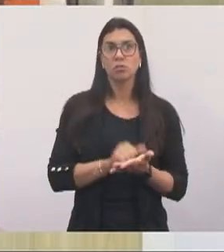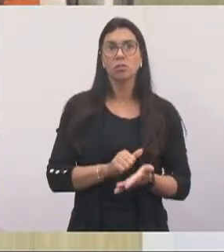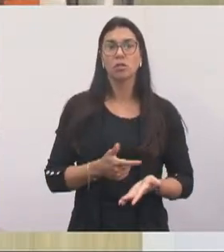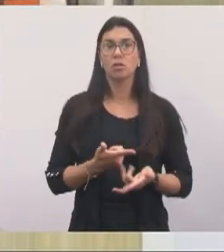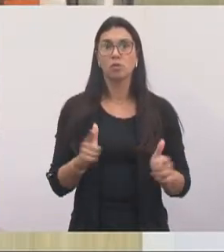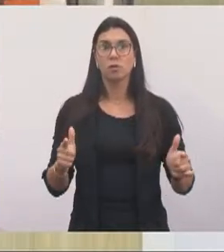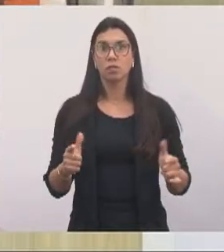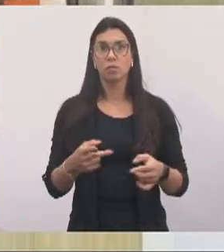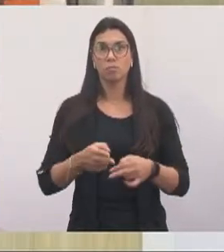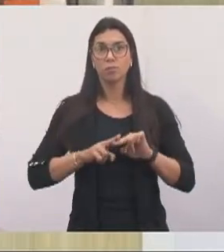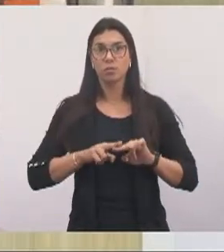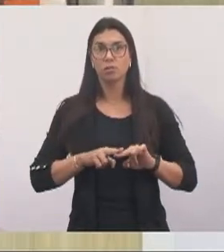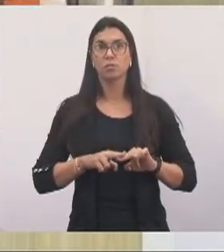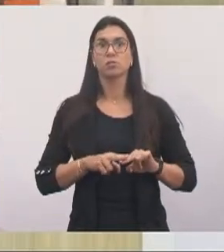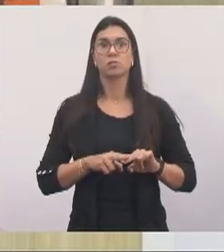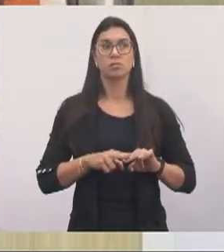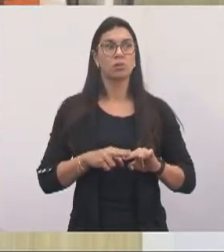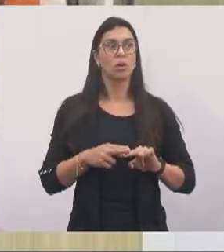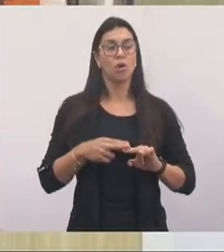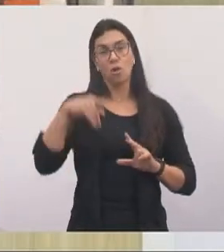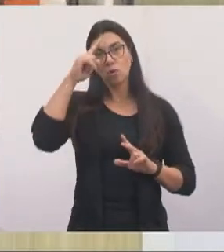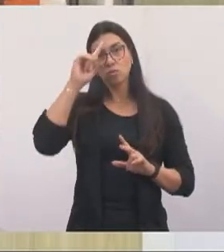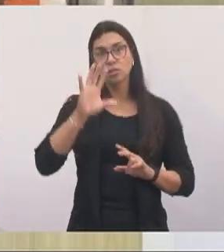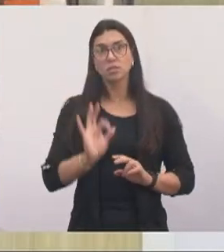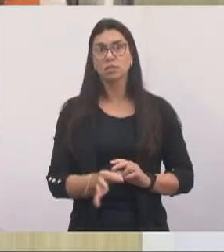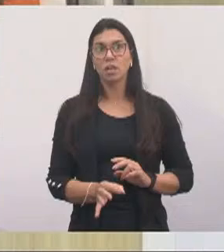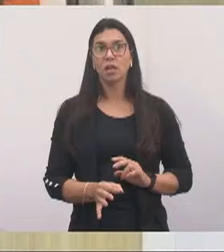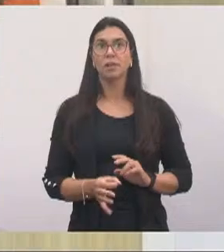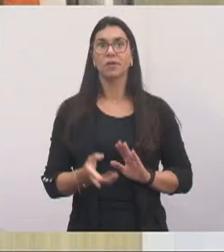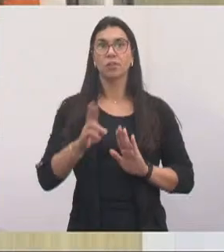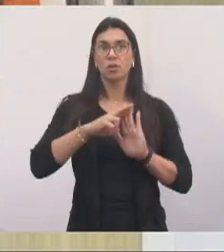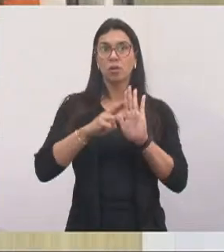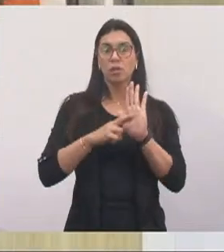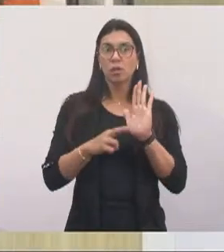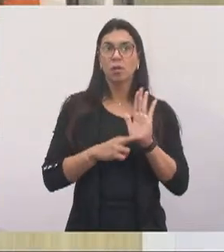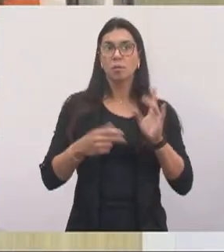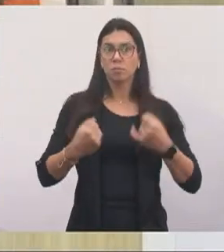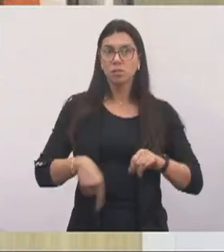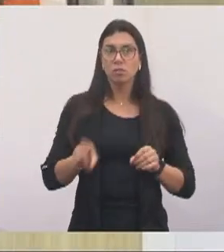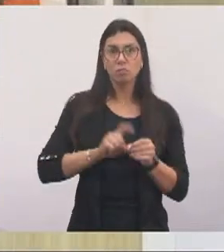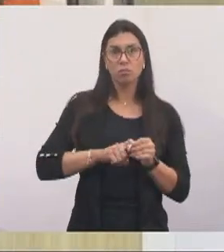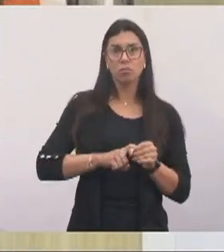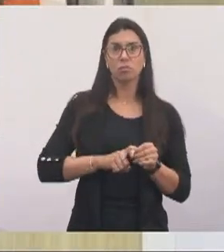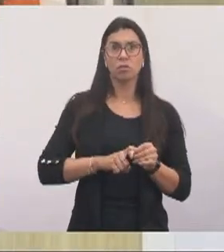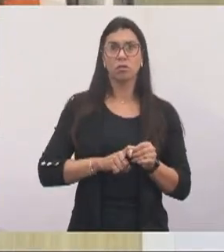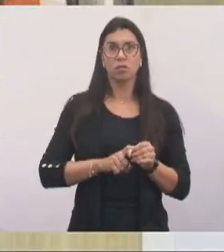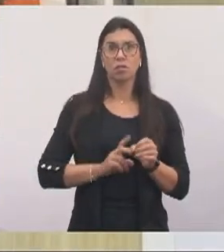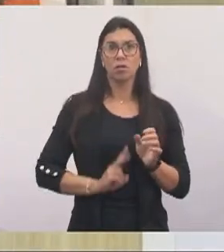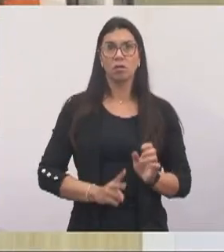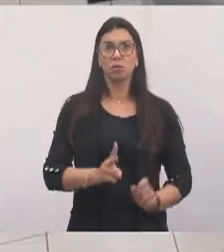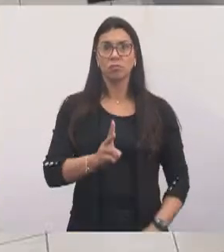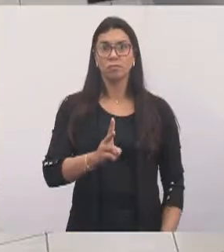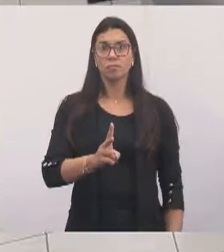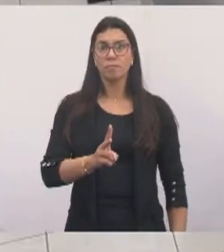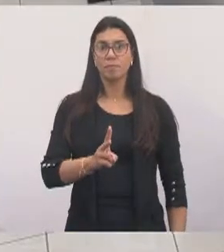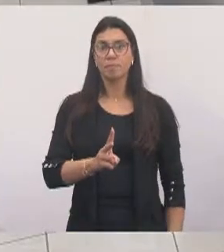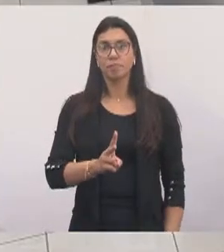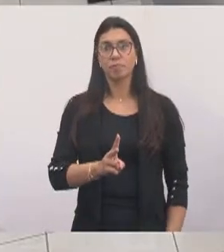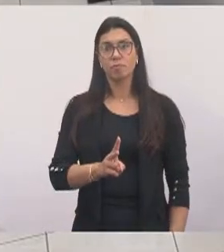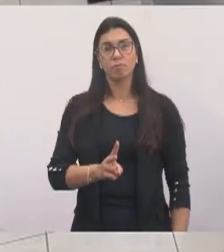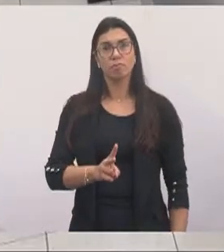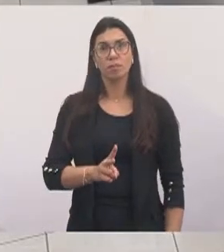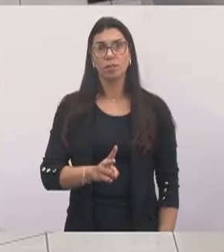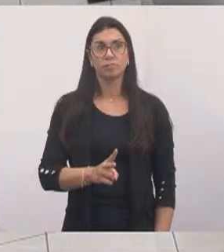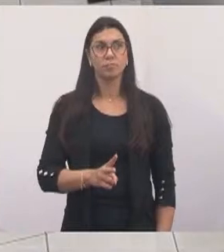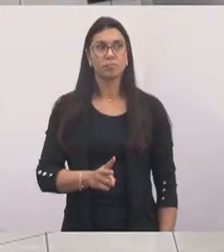momento, o prazo do regime de urgência foi prejudicado. É necessário contar novamente. Vamos ter que refazer. Lamento, mas vamos ter